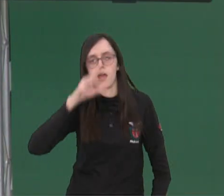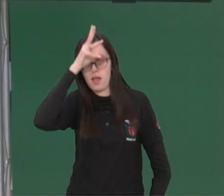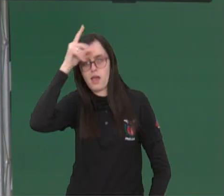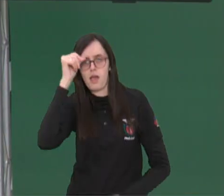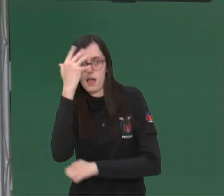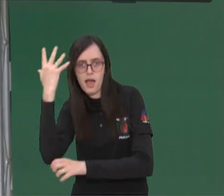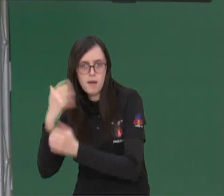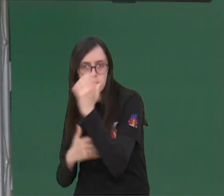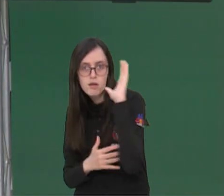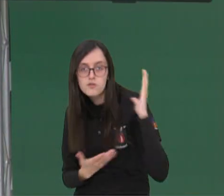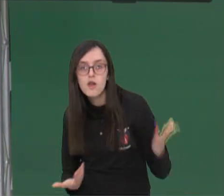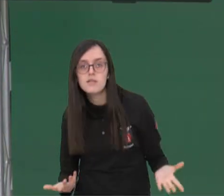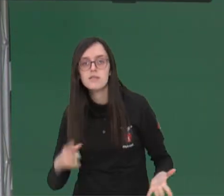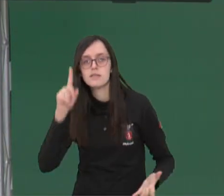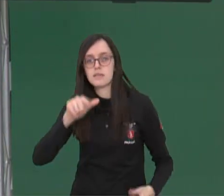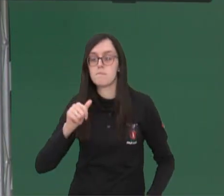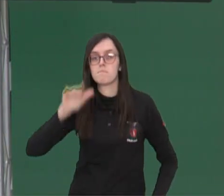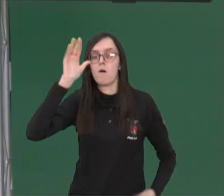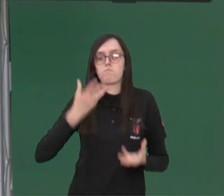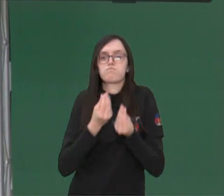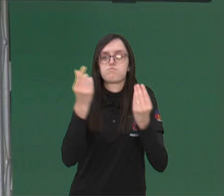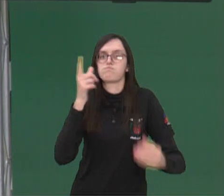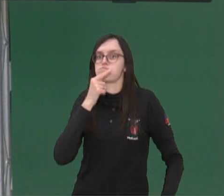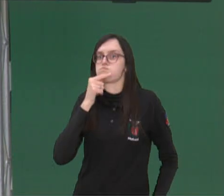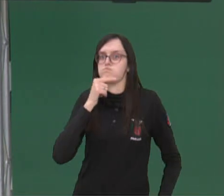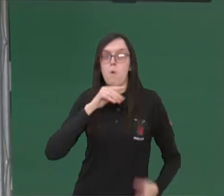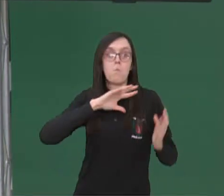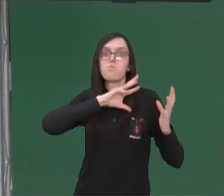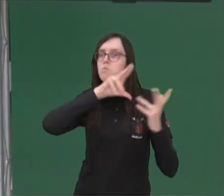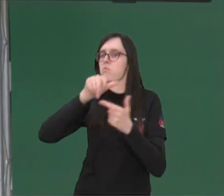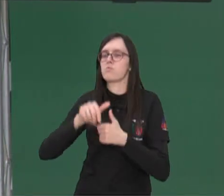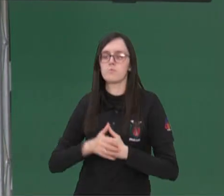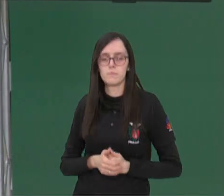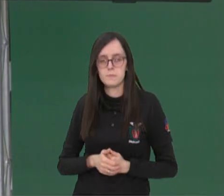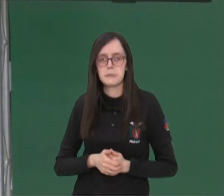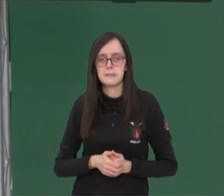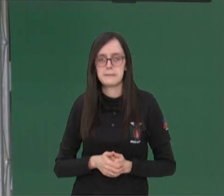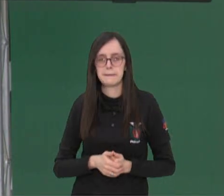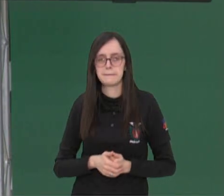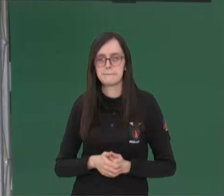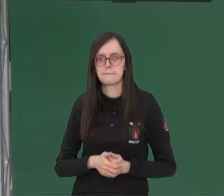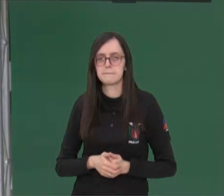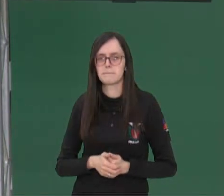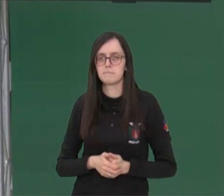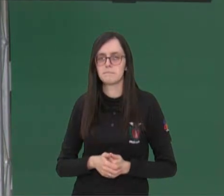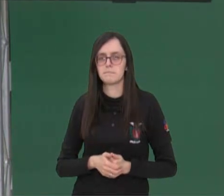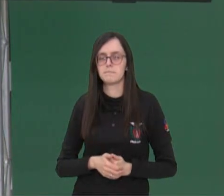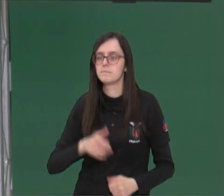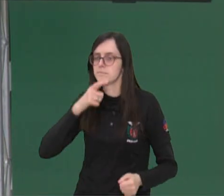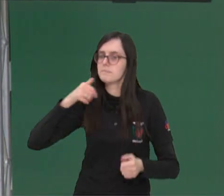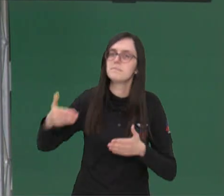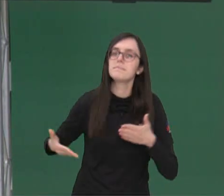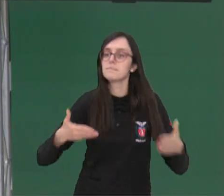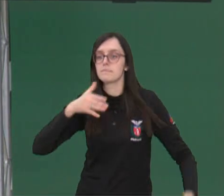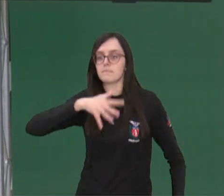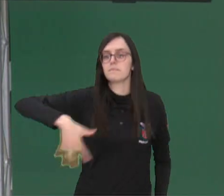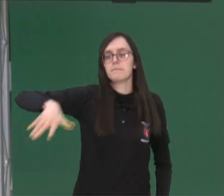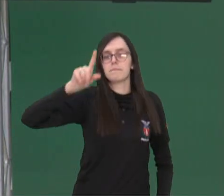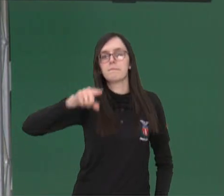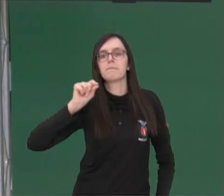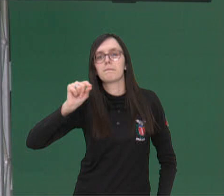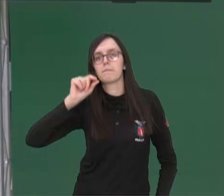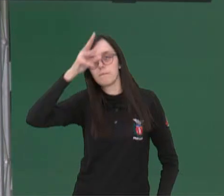Amazonas, o rio com o maior volume de água do mundo. Então, o domínio desses grandes rios todos da região, dessa